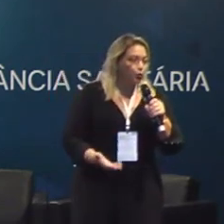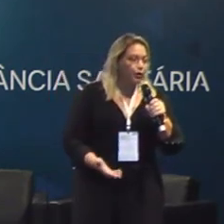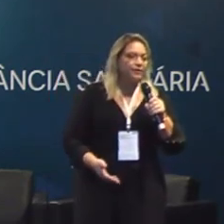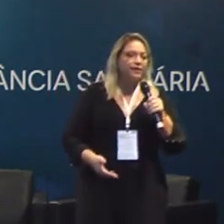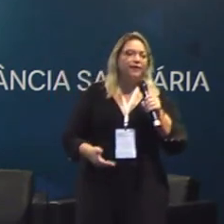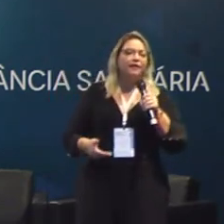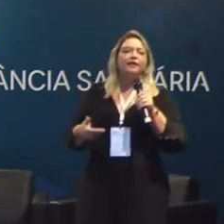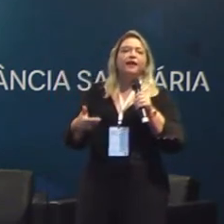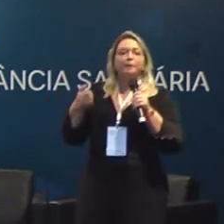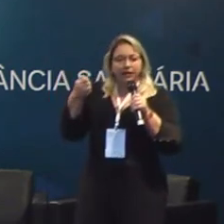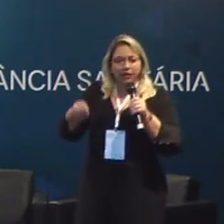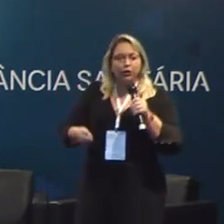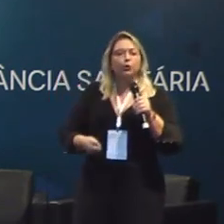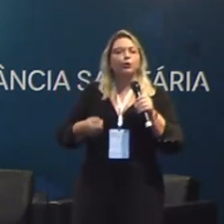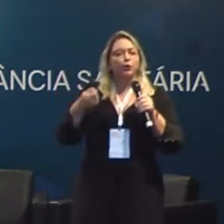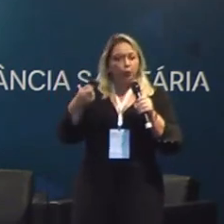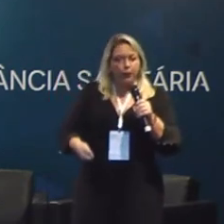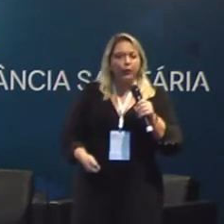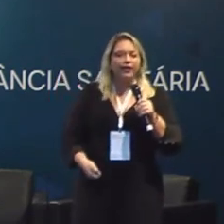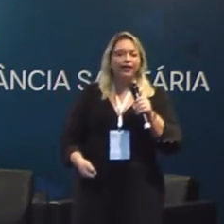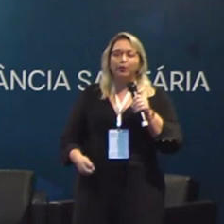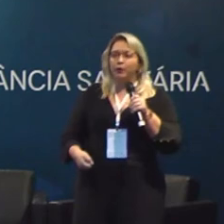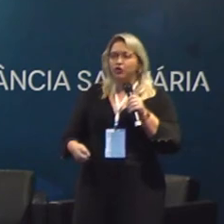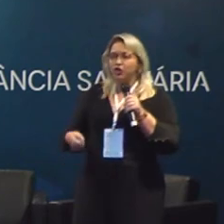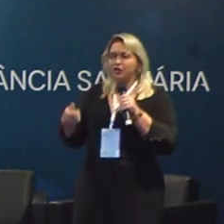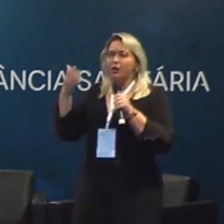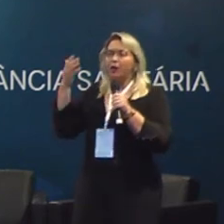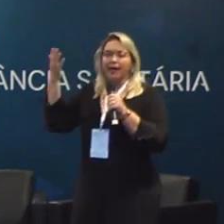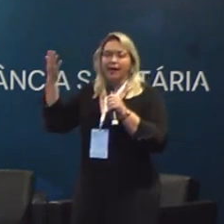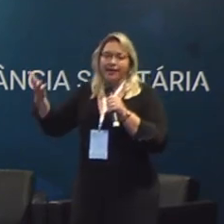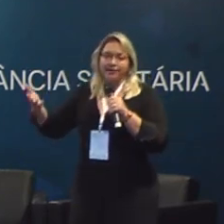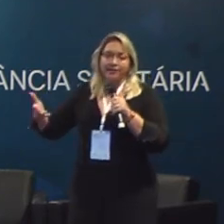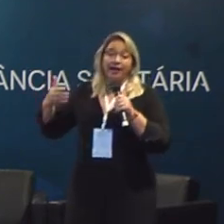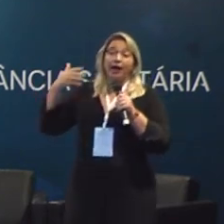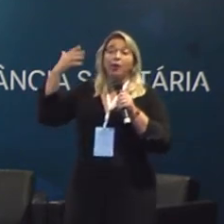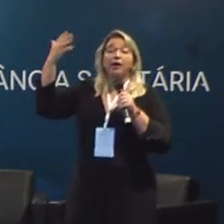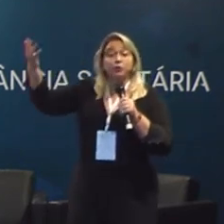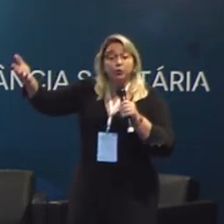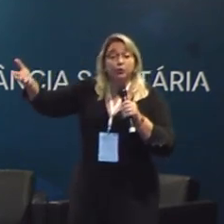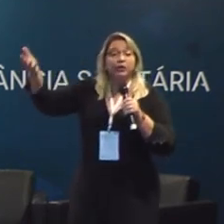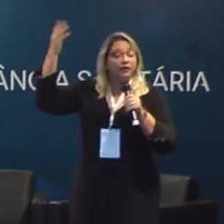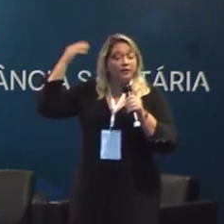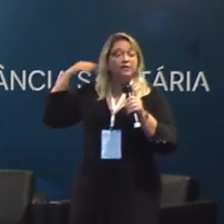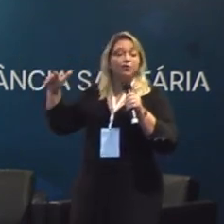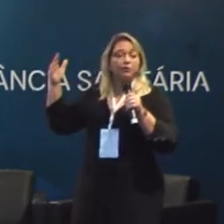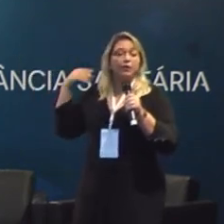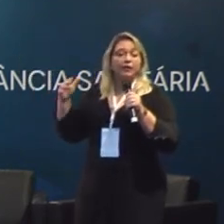Jonas, que capitaneou e comprou a ideia do projeto, ao Alex, ao Arthur, que